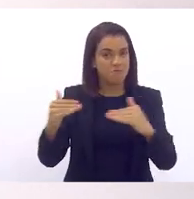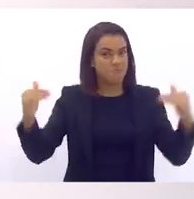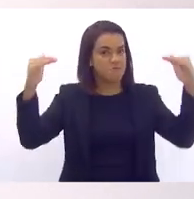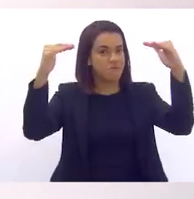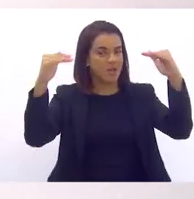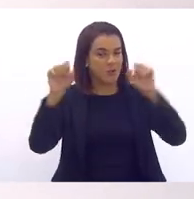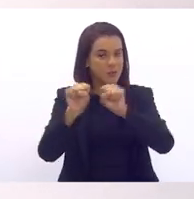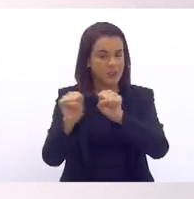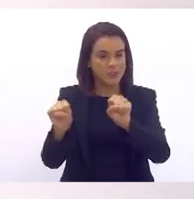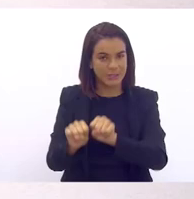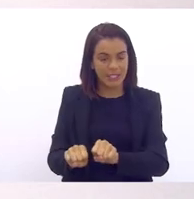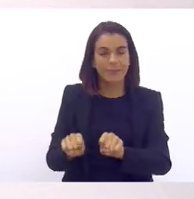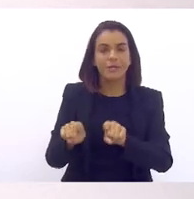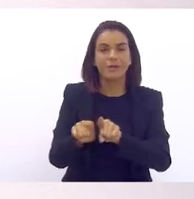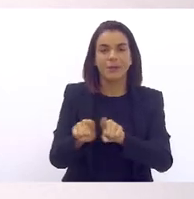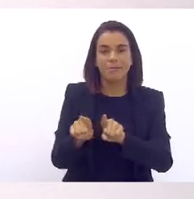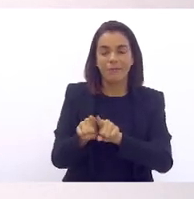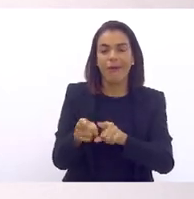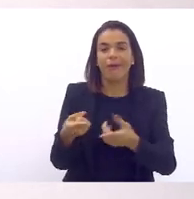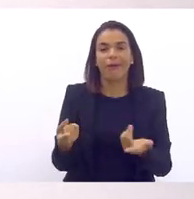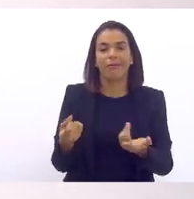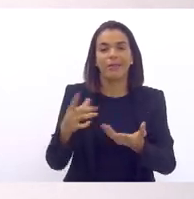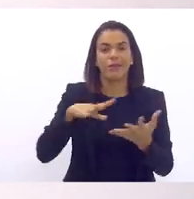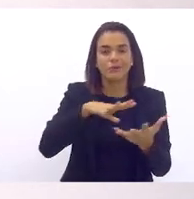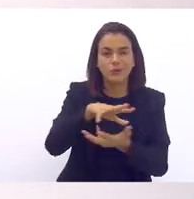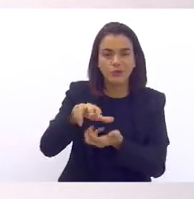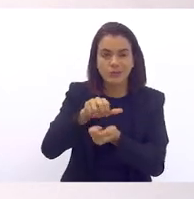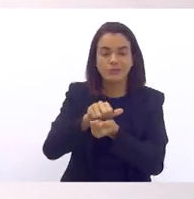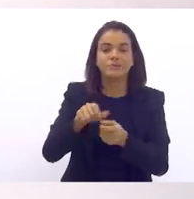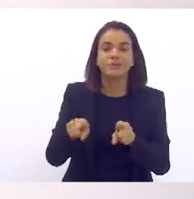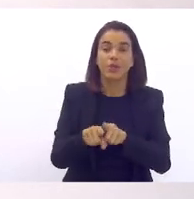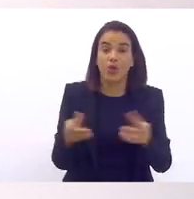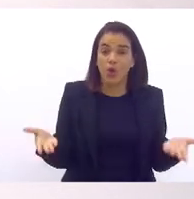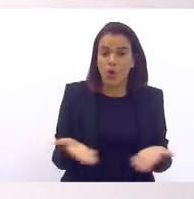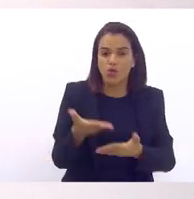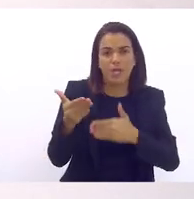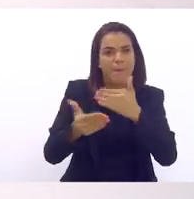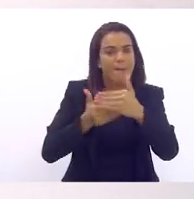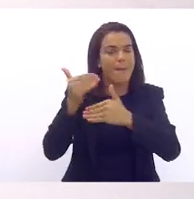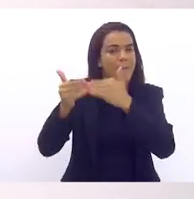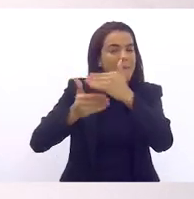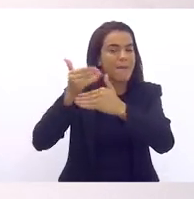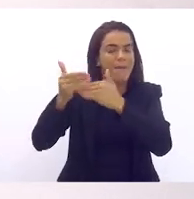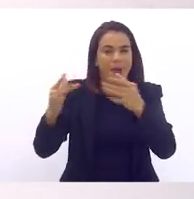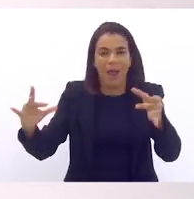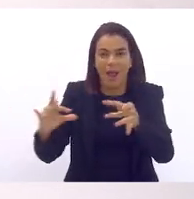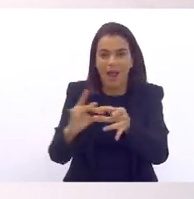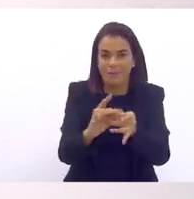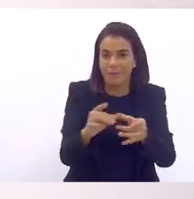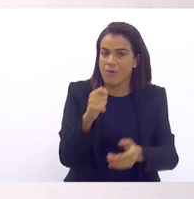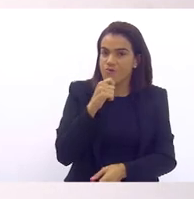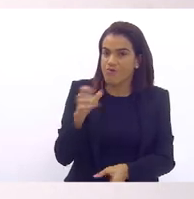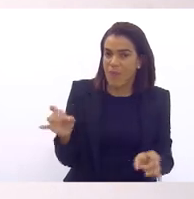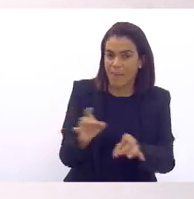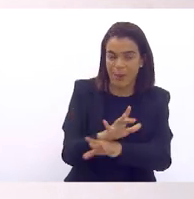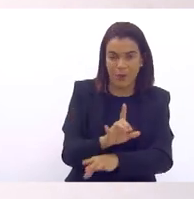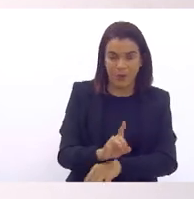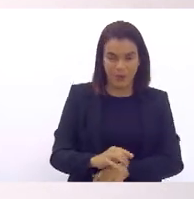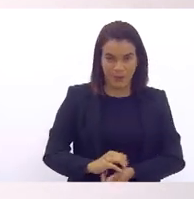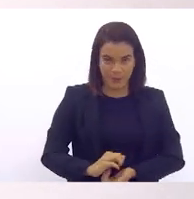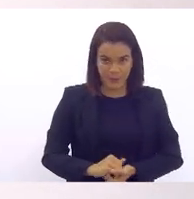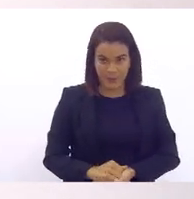do sistema de geração de sustentabilidade e que hoje tá se desenvolvendo se consolidando ainda não está pronto